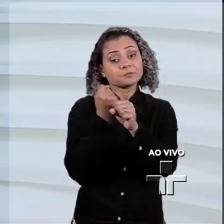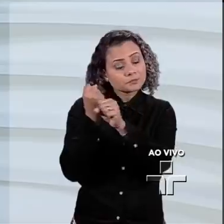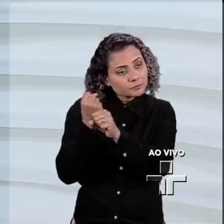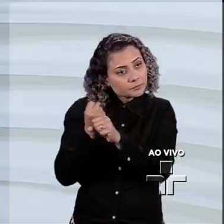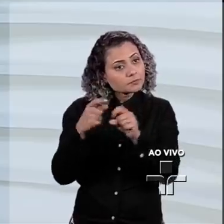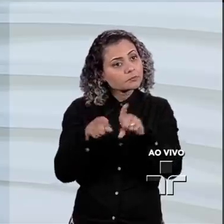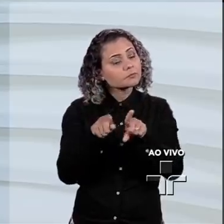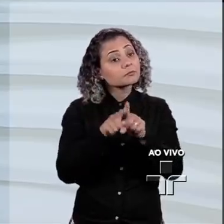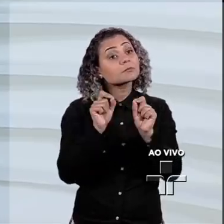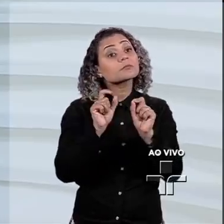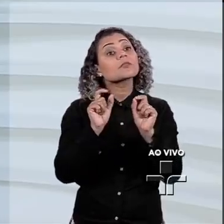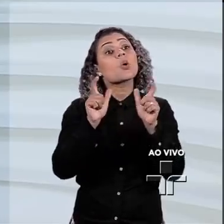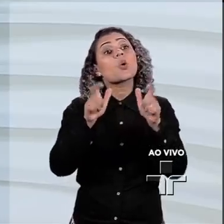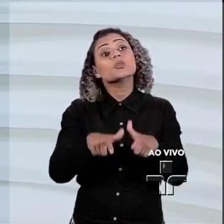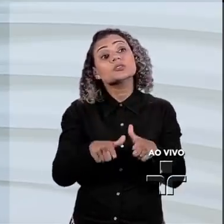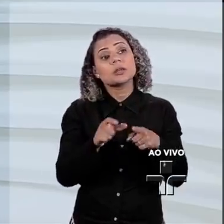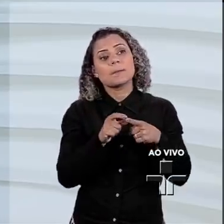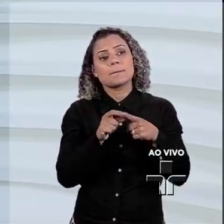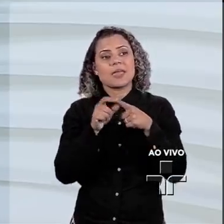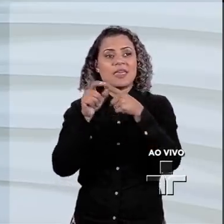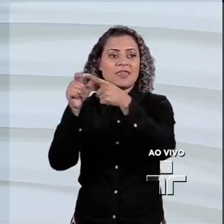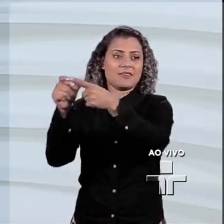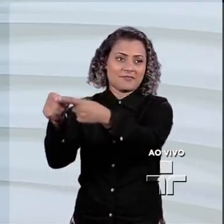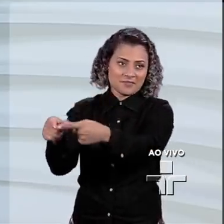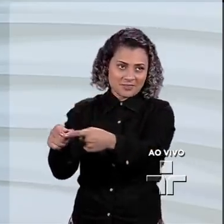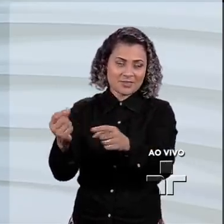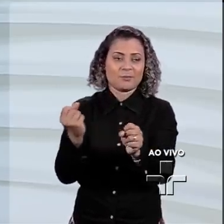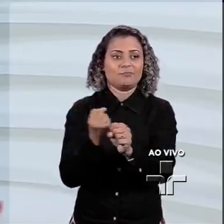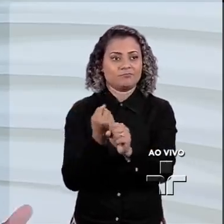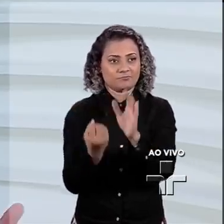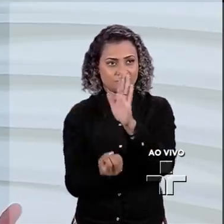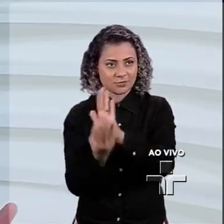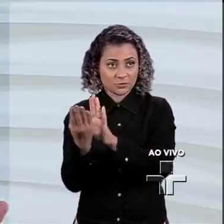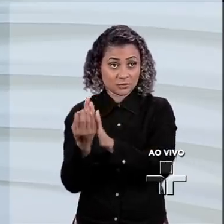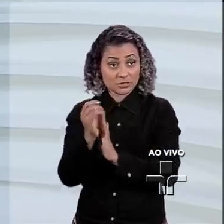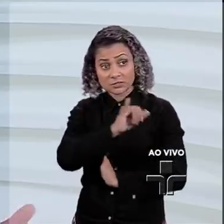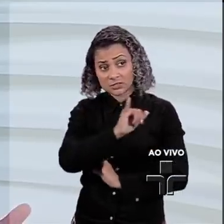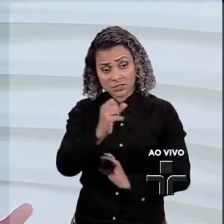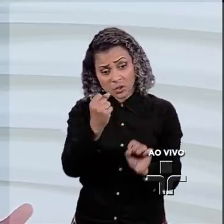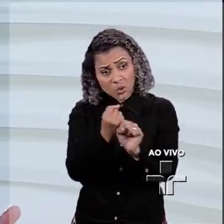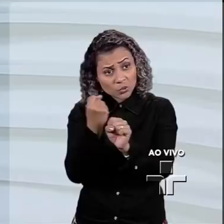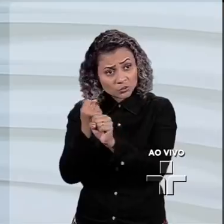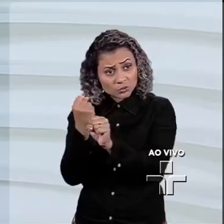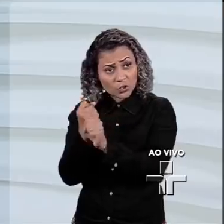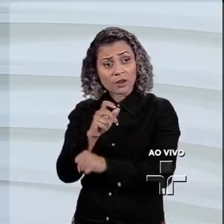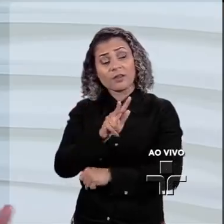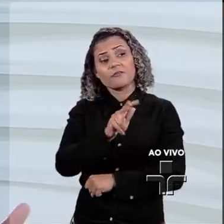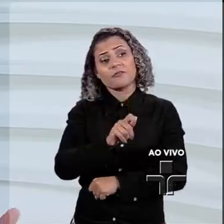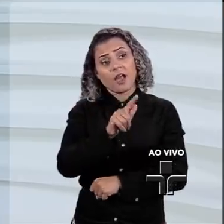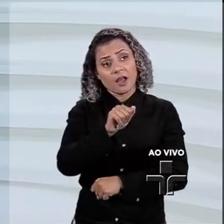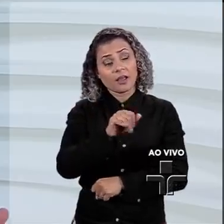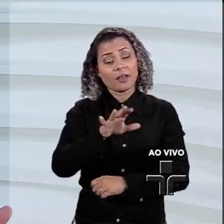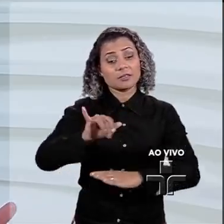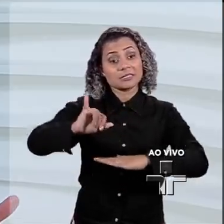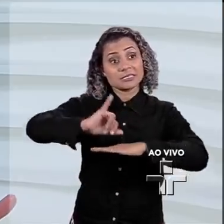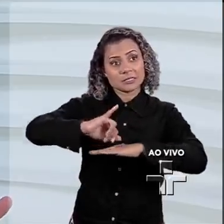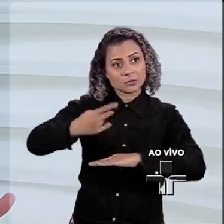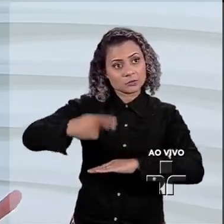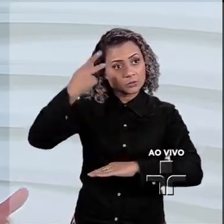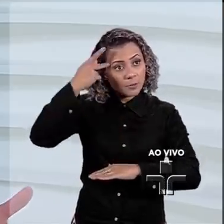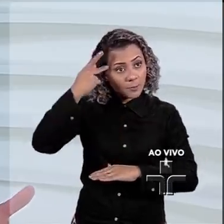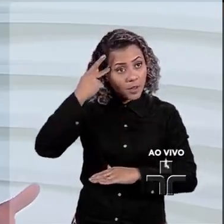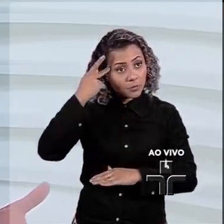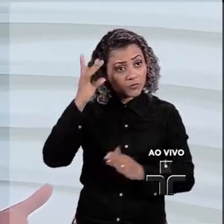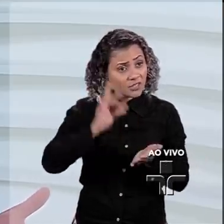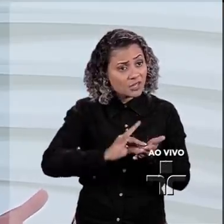em especial, nas periferias, onde você tinha maior demanda. Porque se você constrói mais vagas na zona central da cidade, na